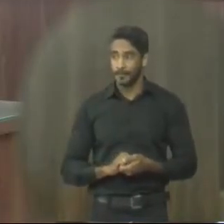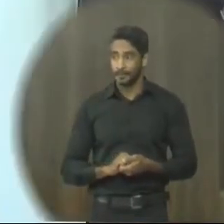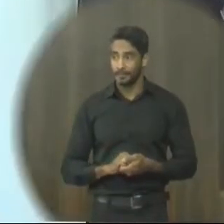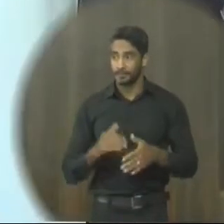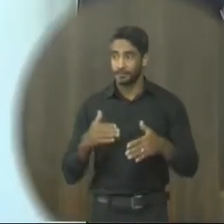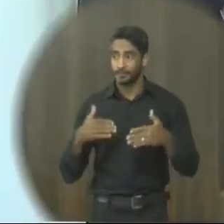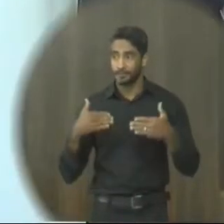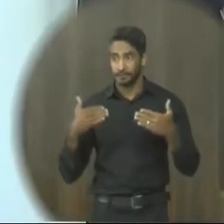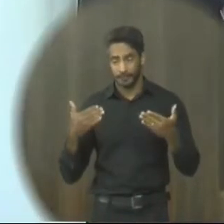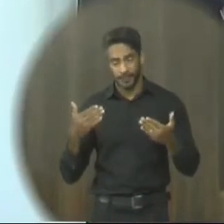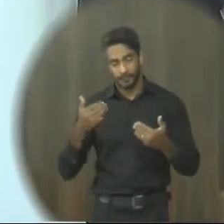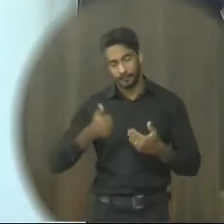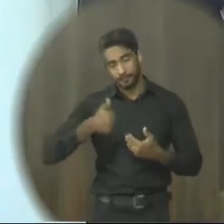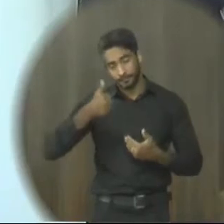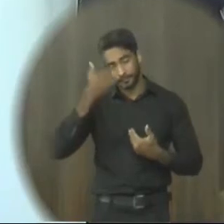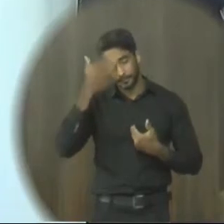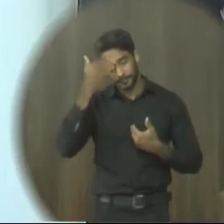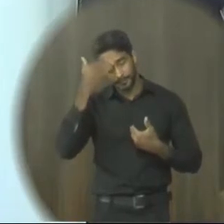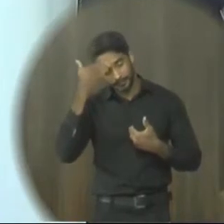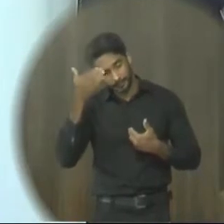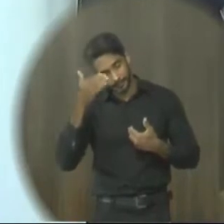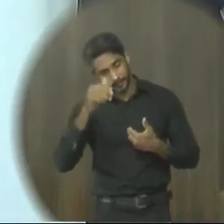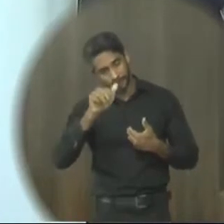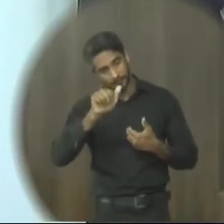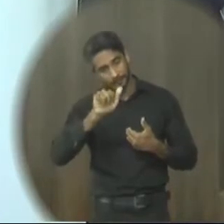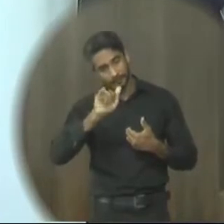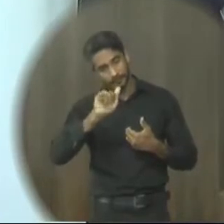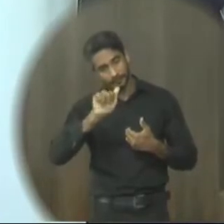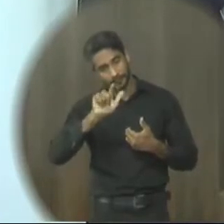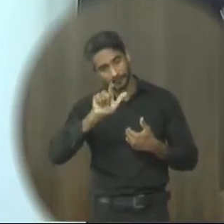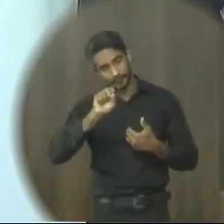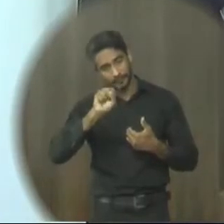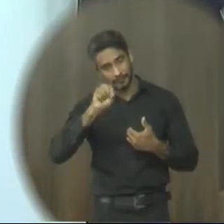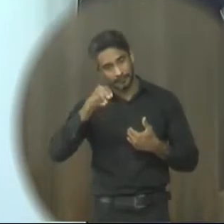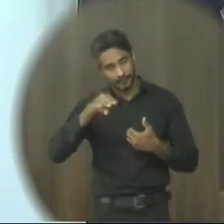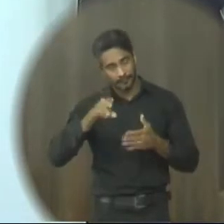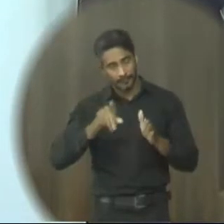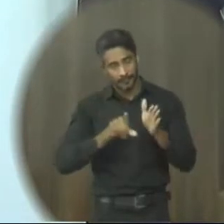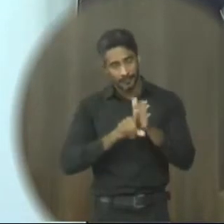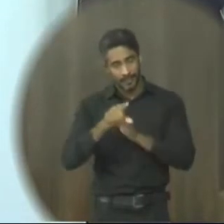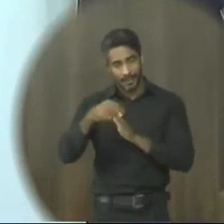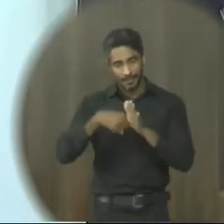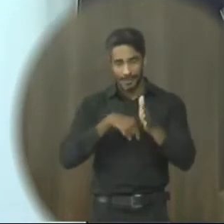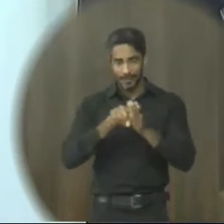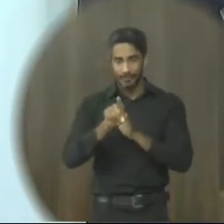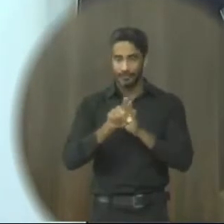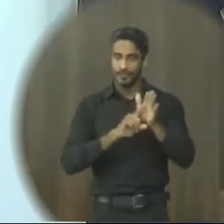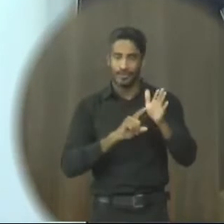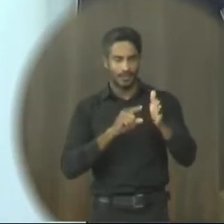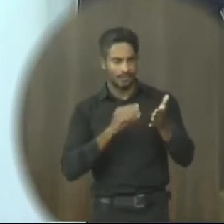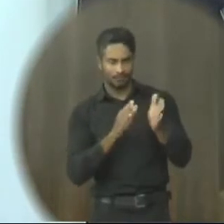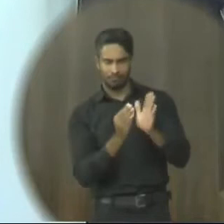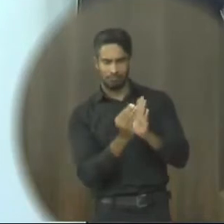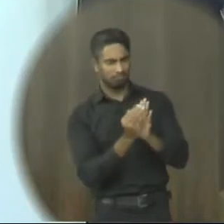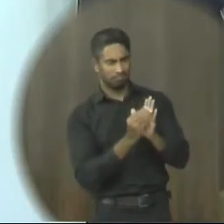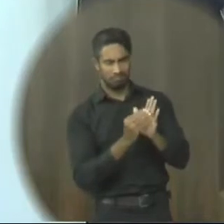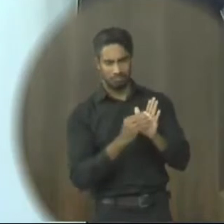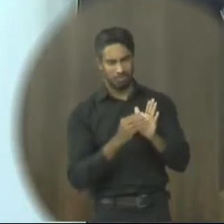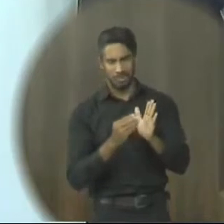Bom, primeiro agradecer a Ilson pela disponibilidade de responder a perguntas que não estavam previstas. Ilson, muito